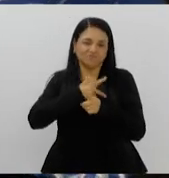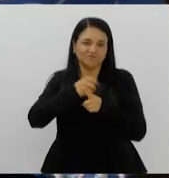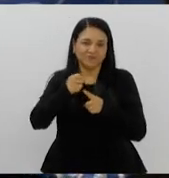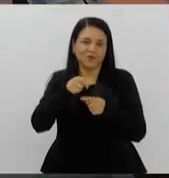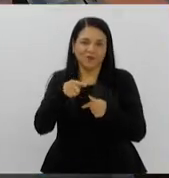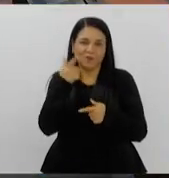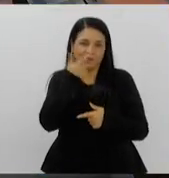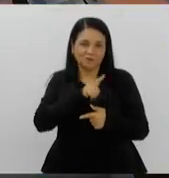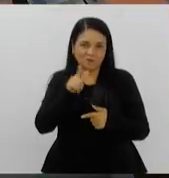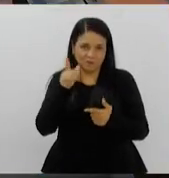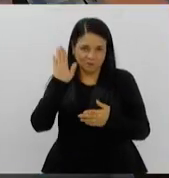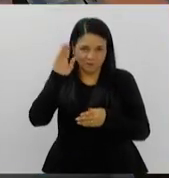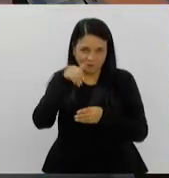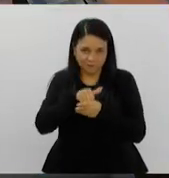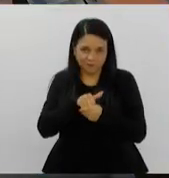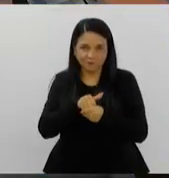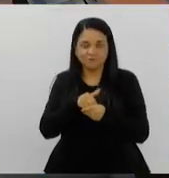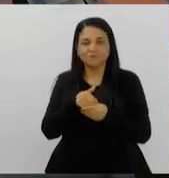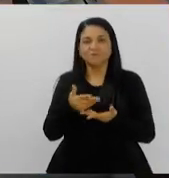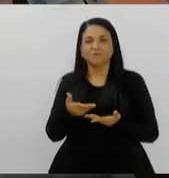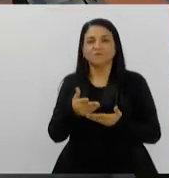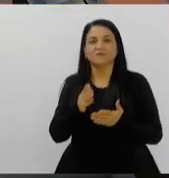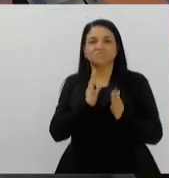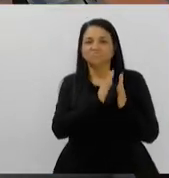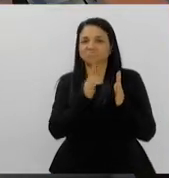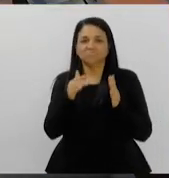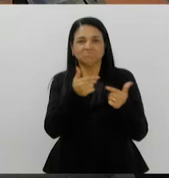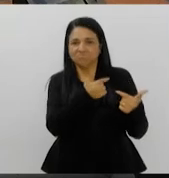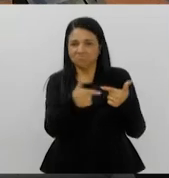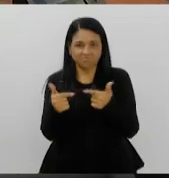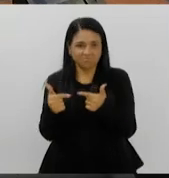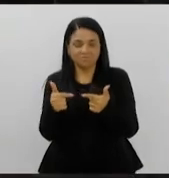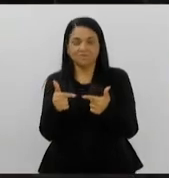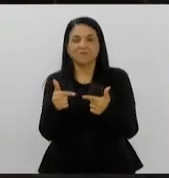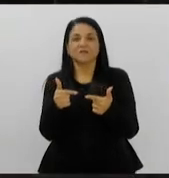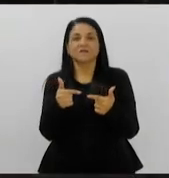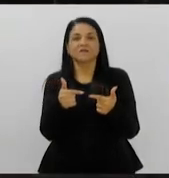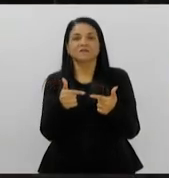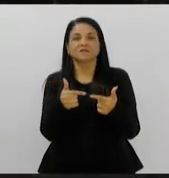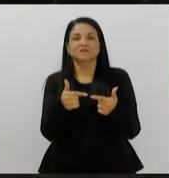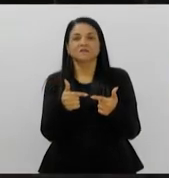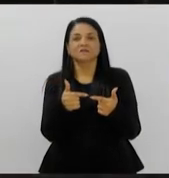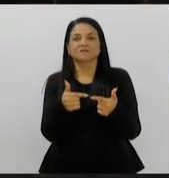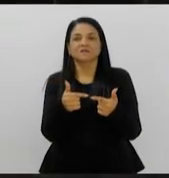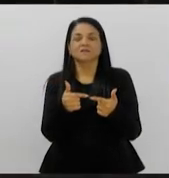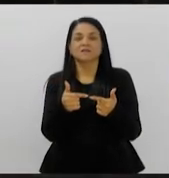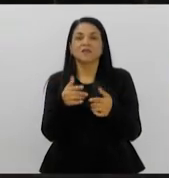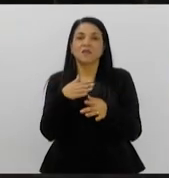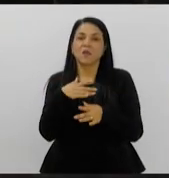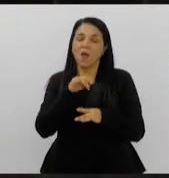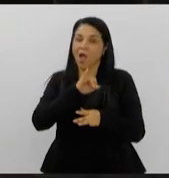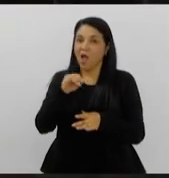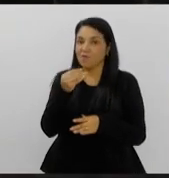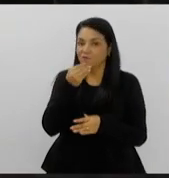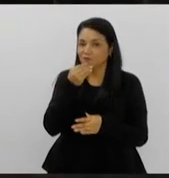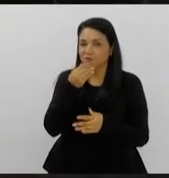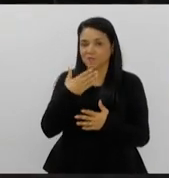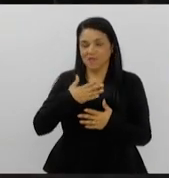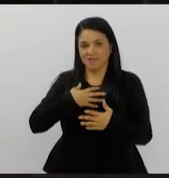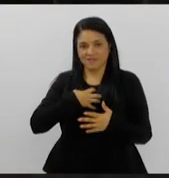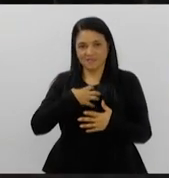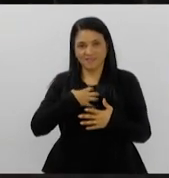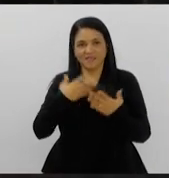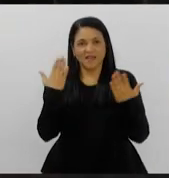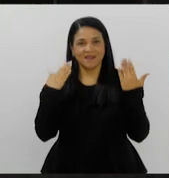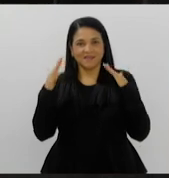presidente. Nada mais havendo a tratar na ordem do dia, aproveitando aí dizer também da minha alegria de ter a